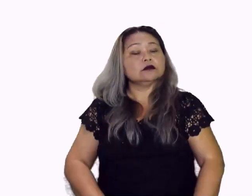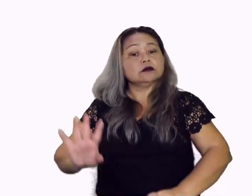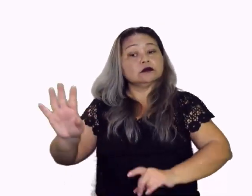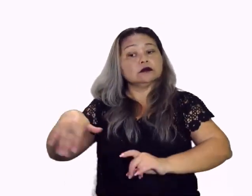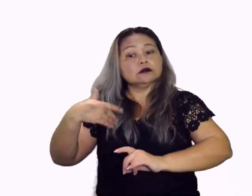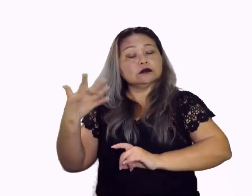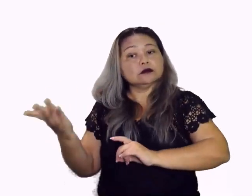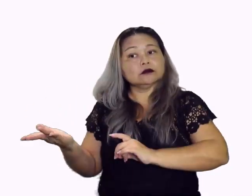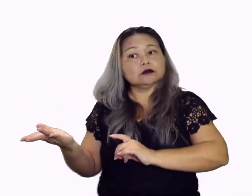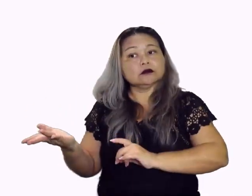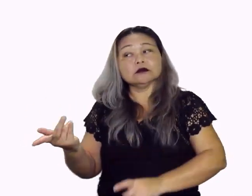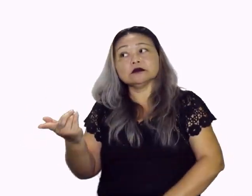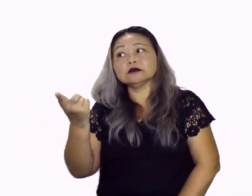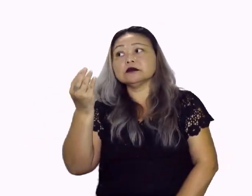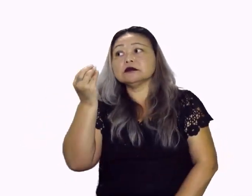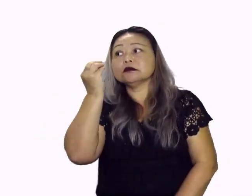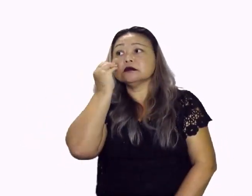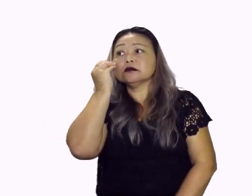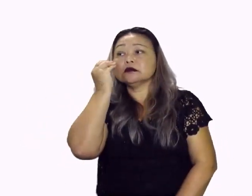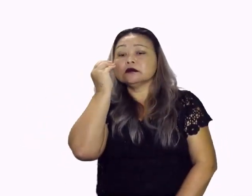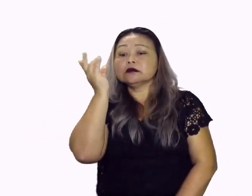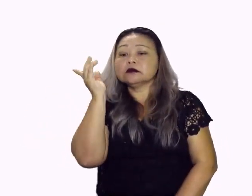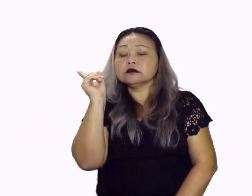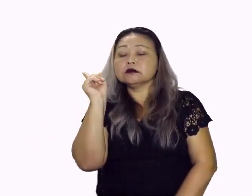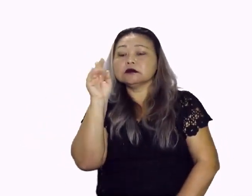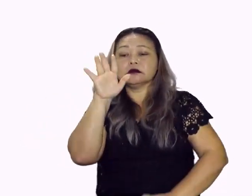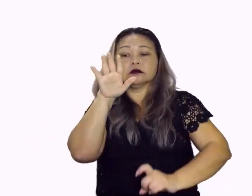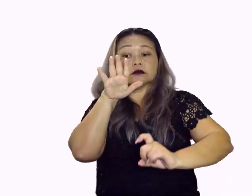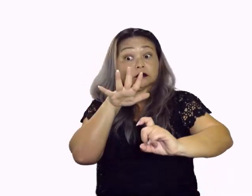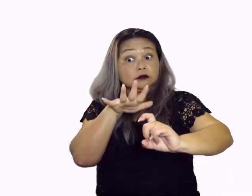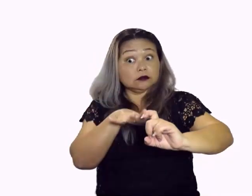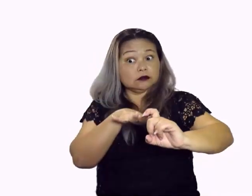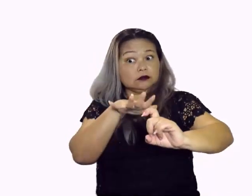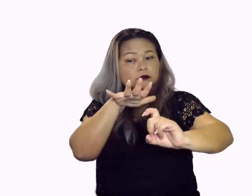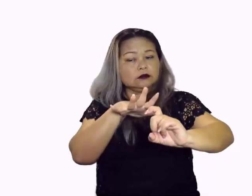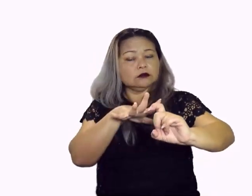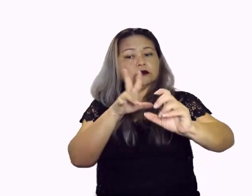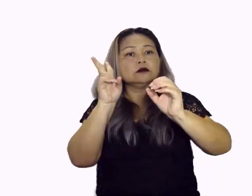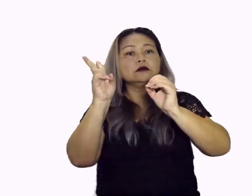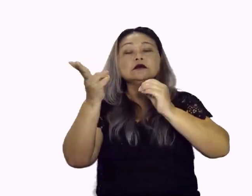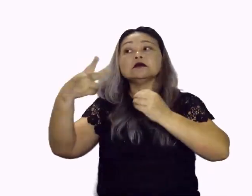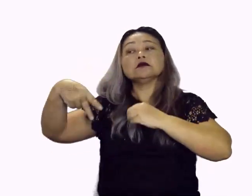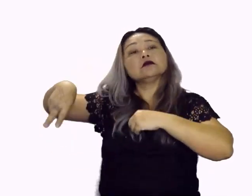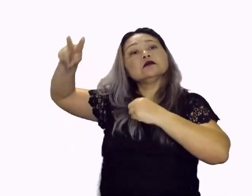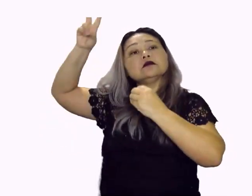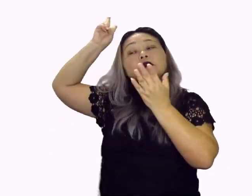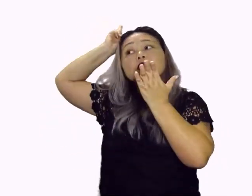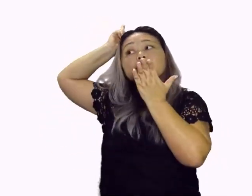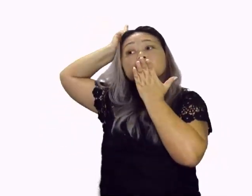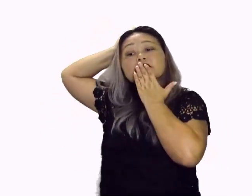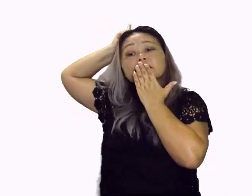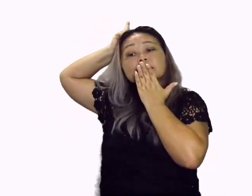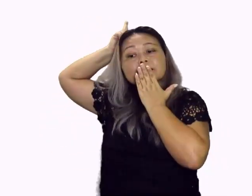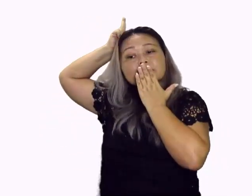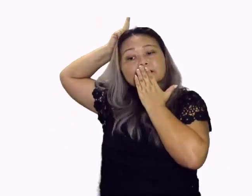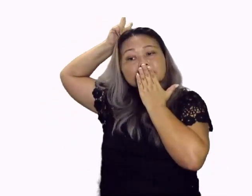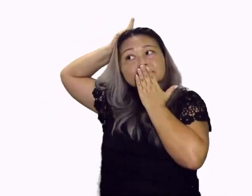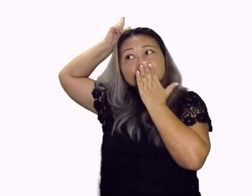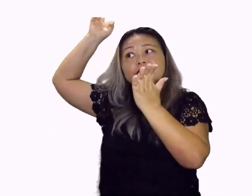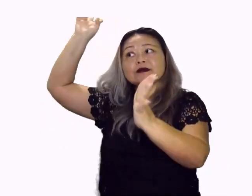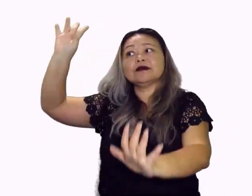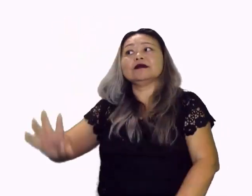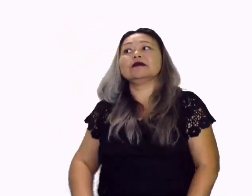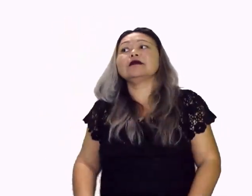Agora vamos verificar, gente, sobre os mitos indígenas, tá? Vamos lá verificar